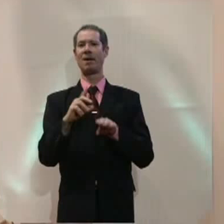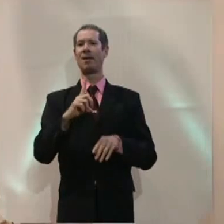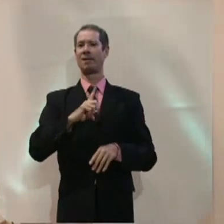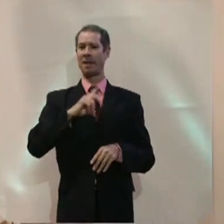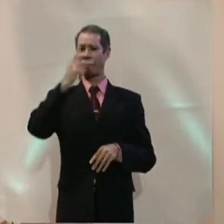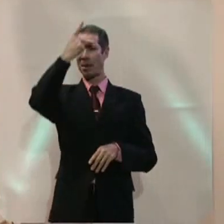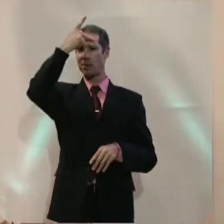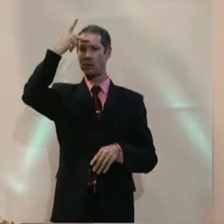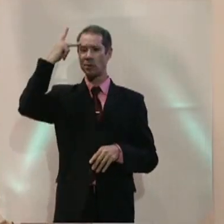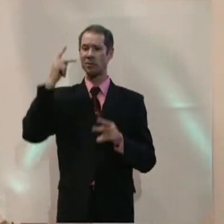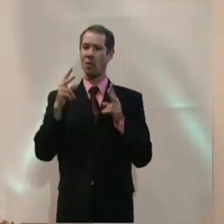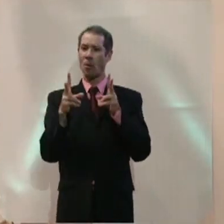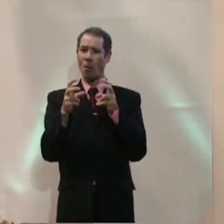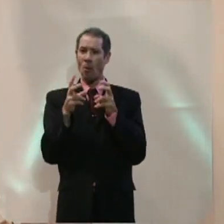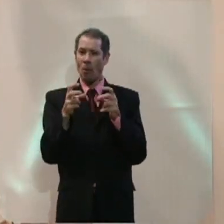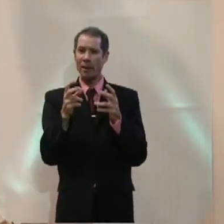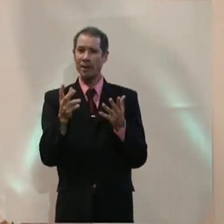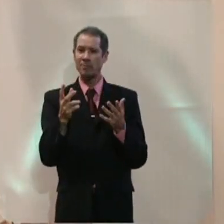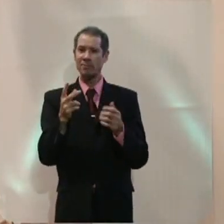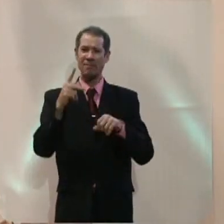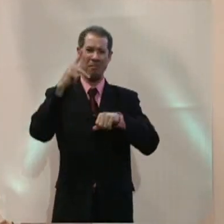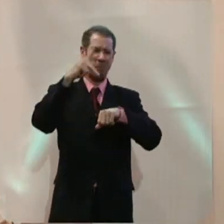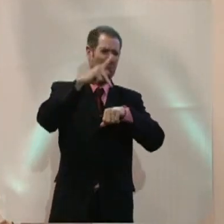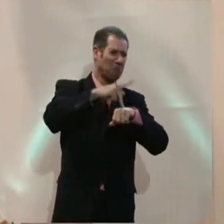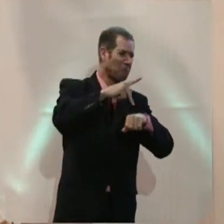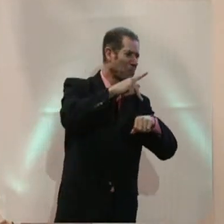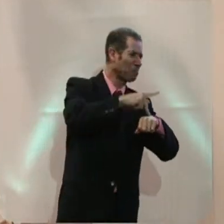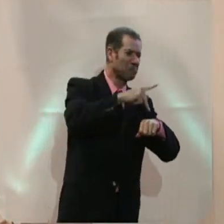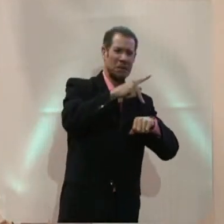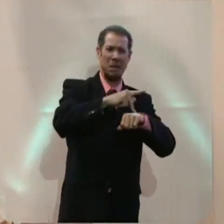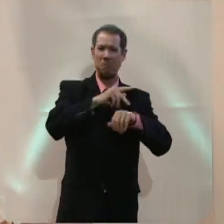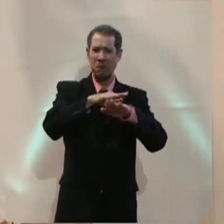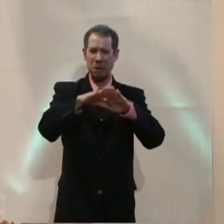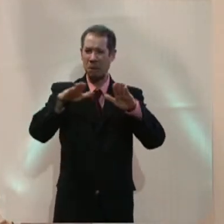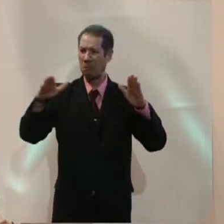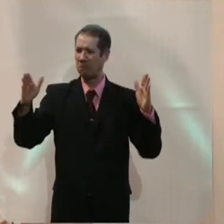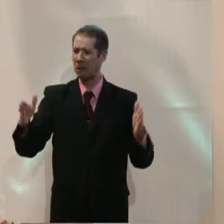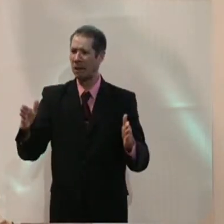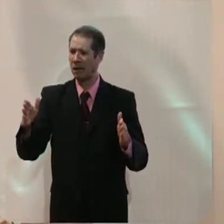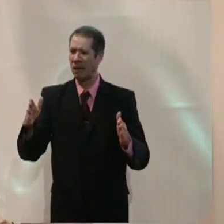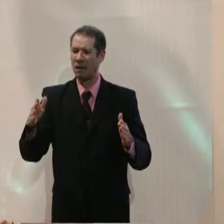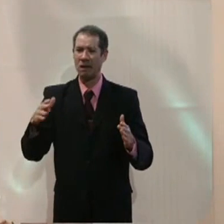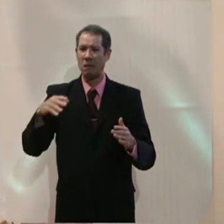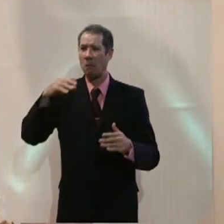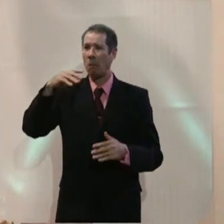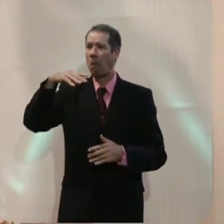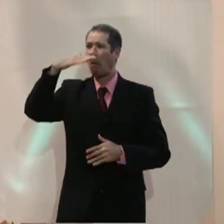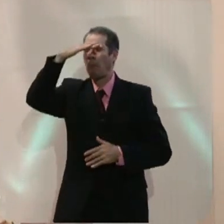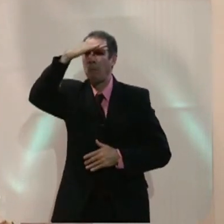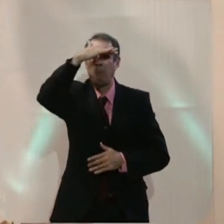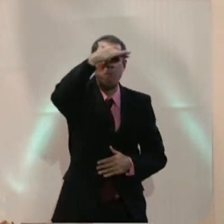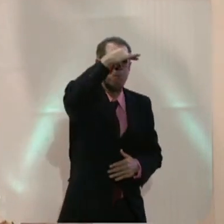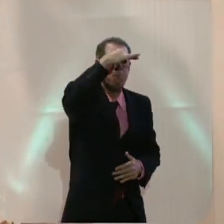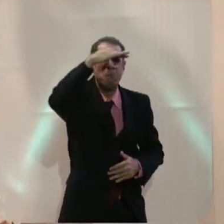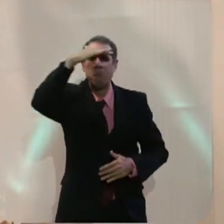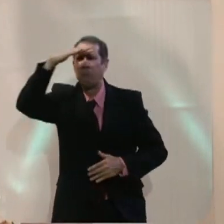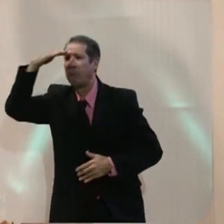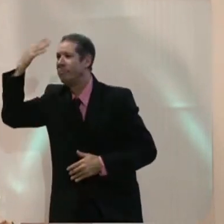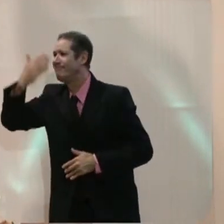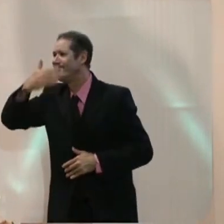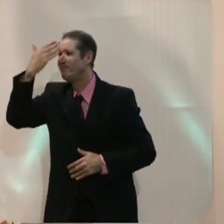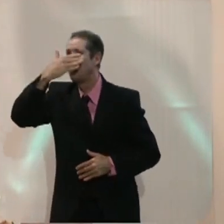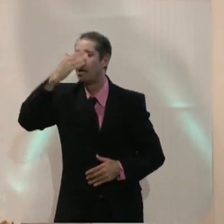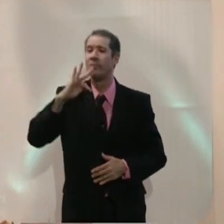que está olhando só a pedra, só o alicerce, e consegue enxergar o que vai acontecer no